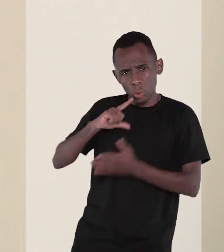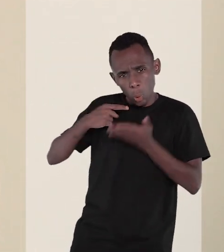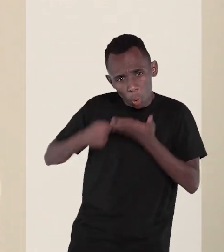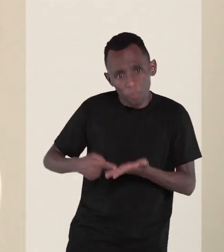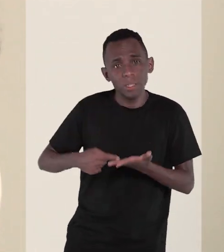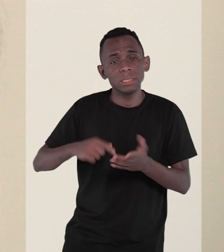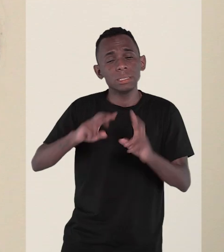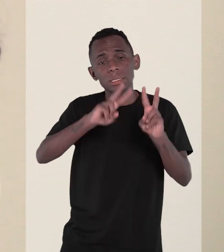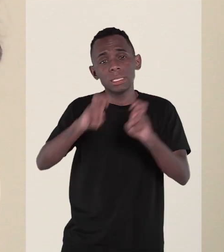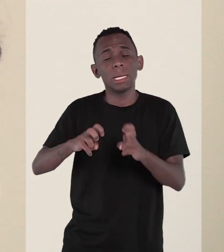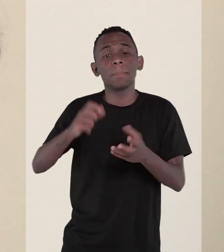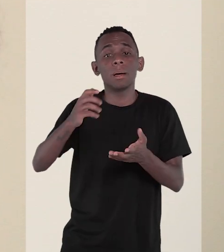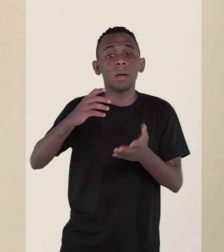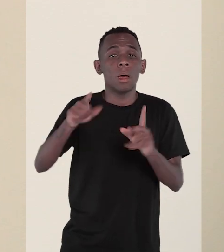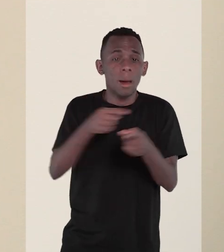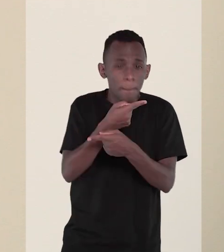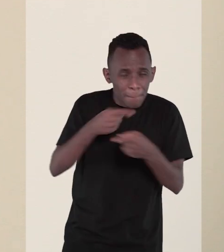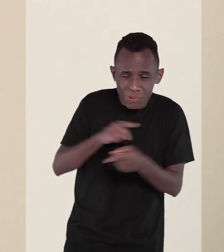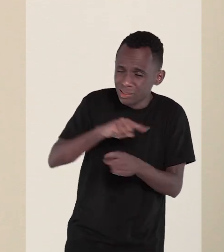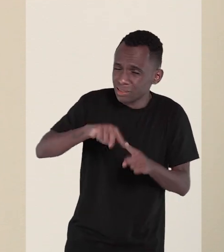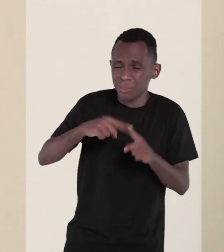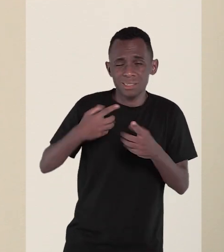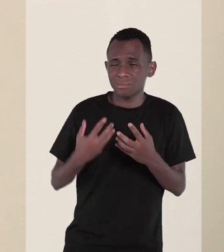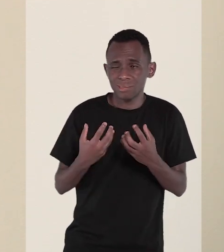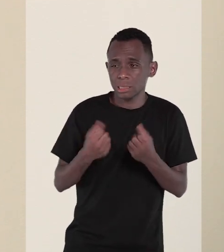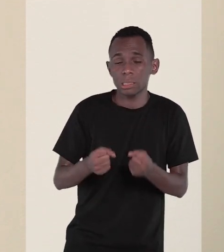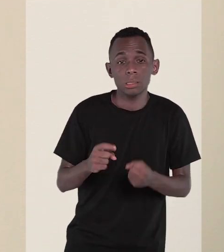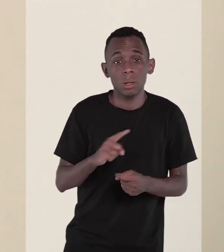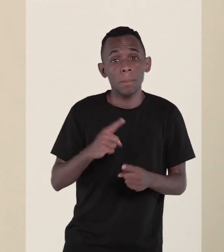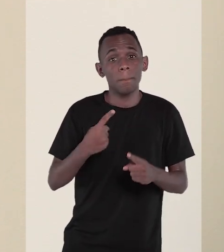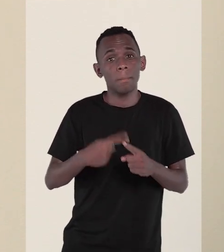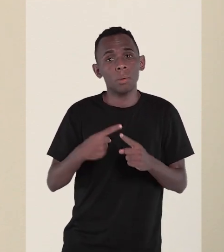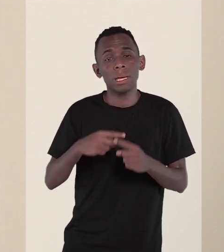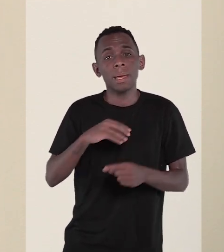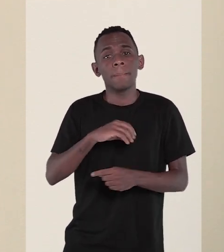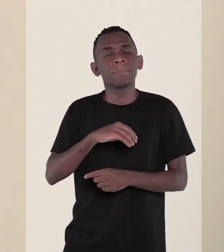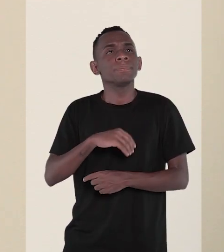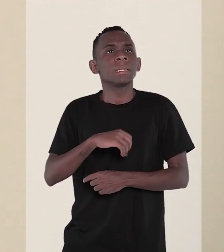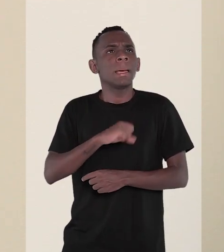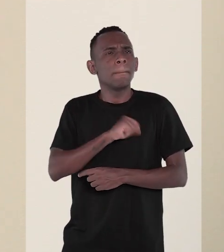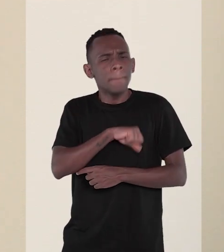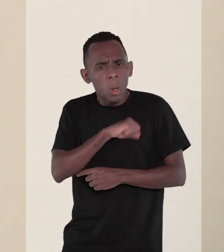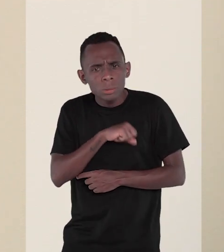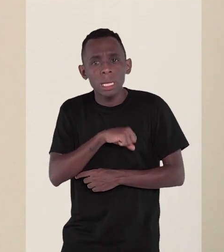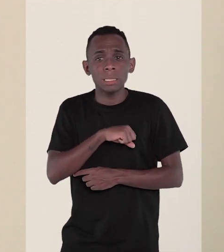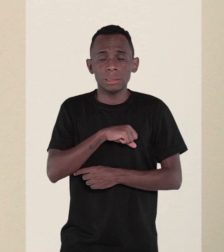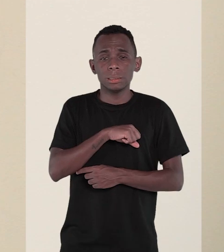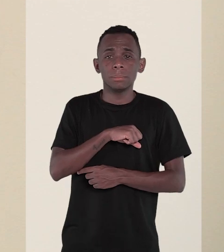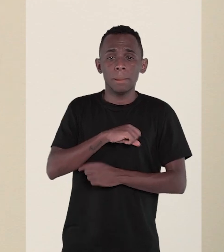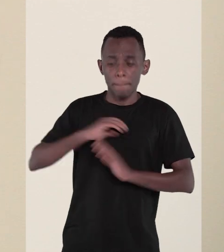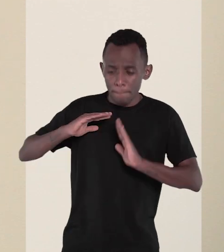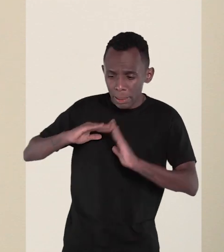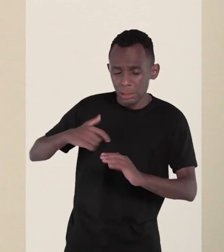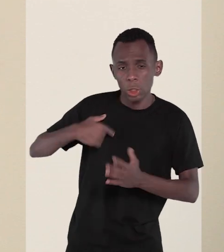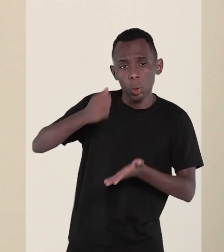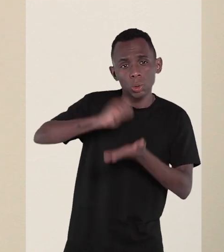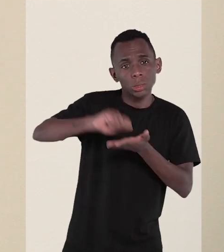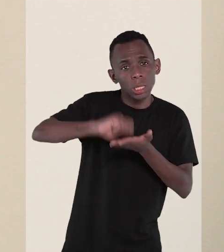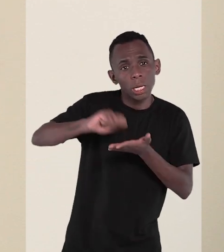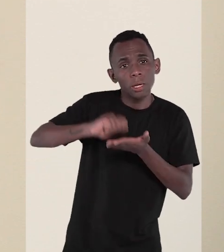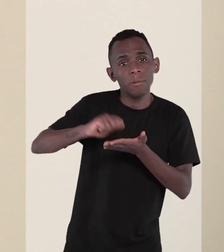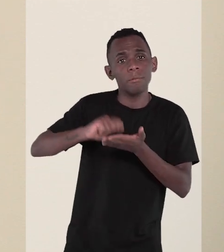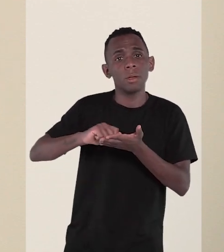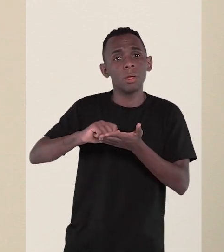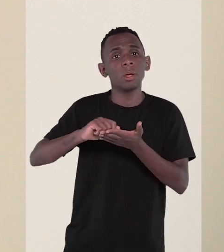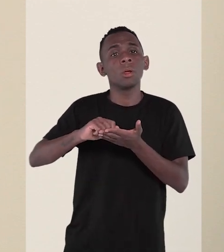música, mas não deu certo porque é maldade me pedir para fazer um livro falando de música sem ser pessoal.